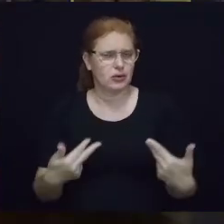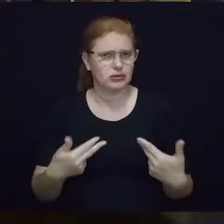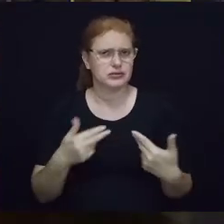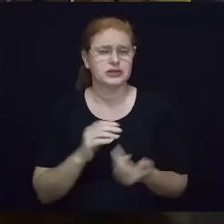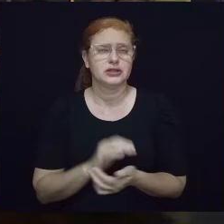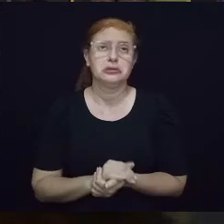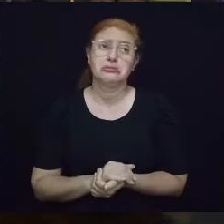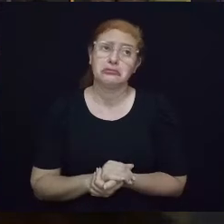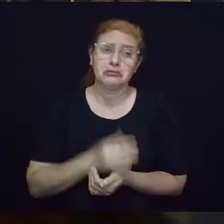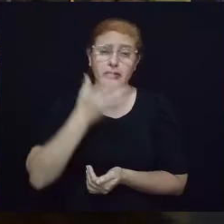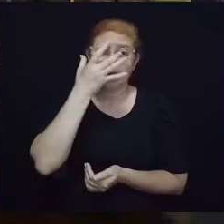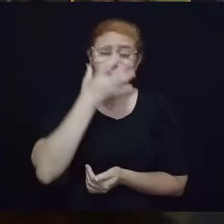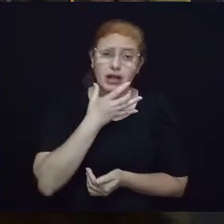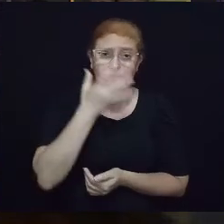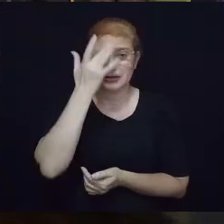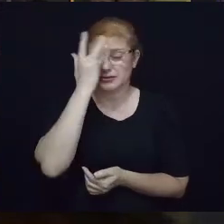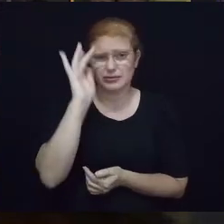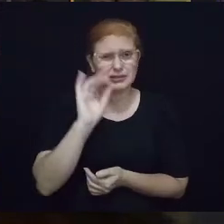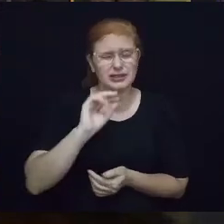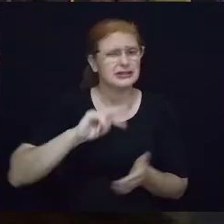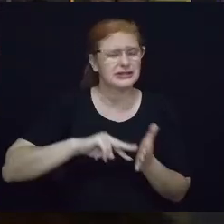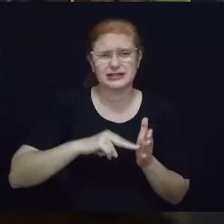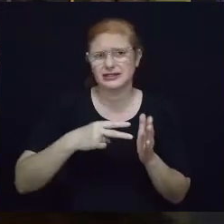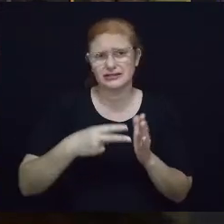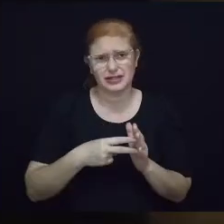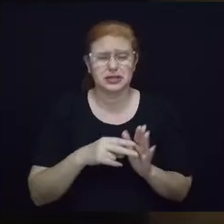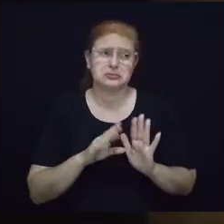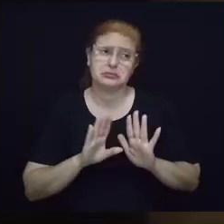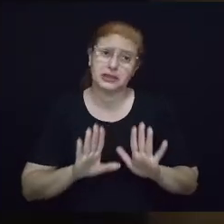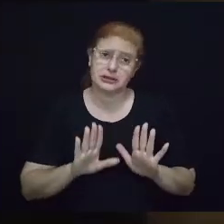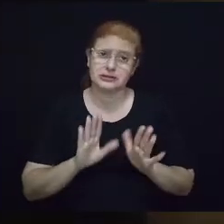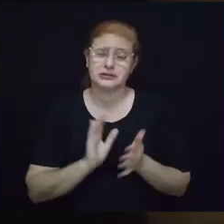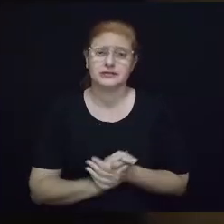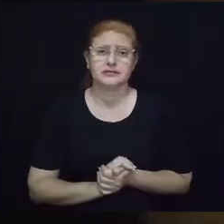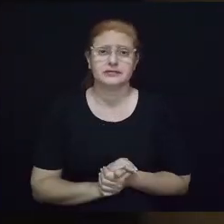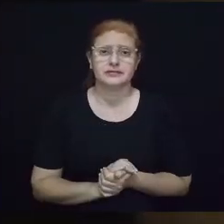Eu acho que... Eu não sei bem o que seria monozukuri,